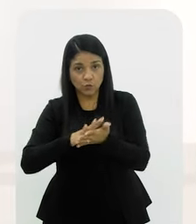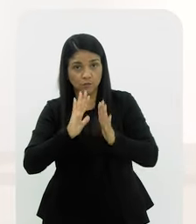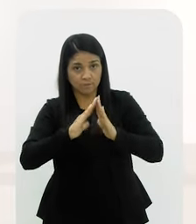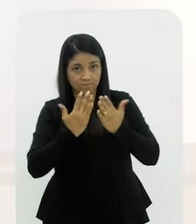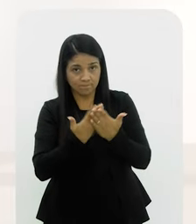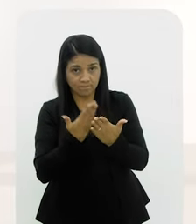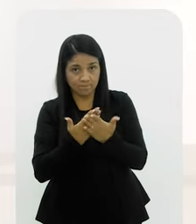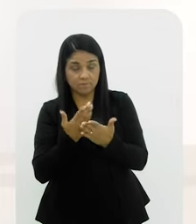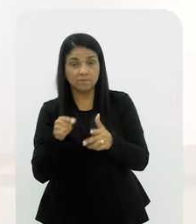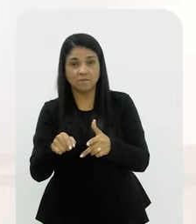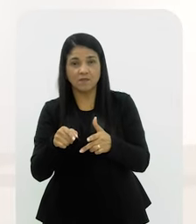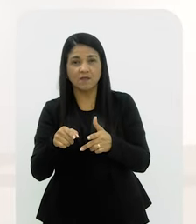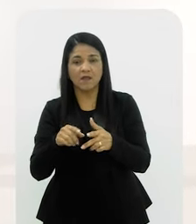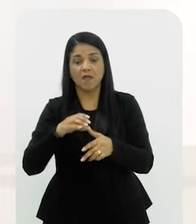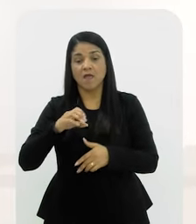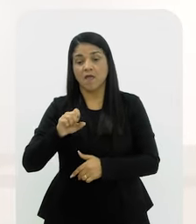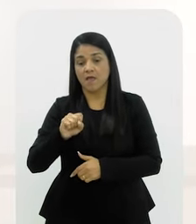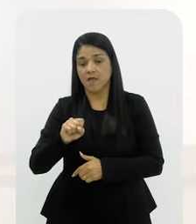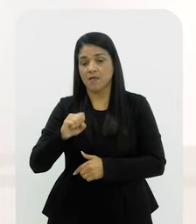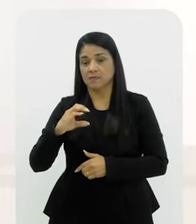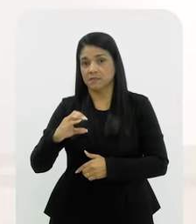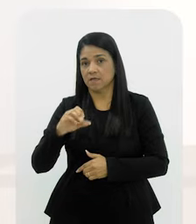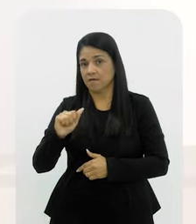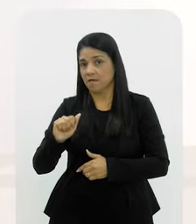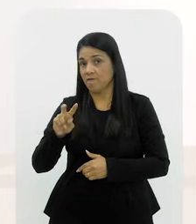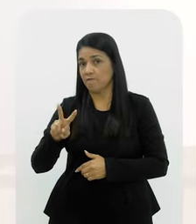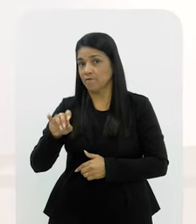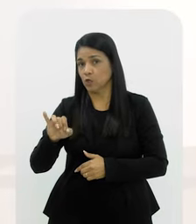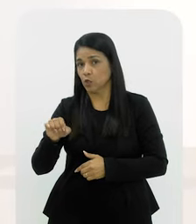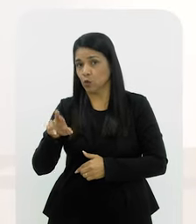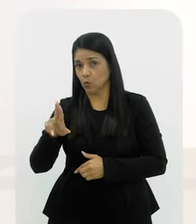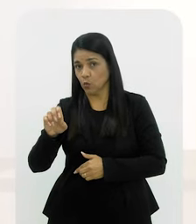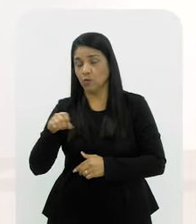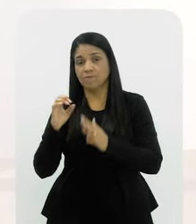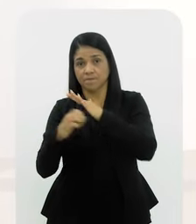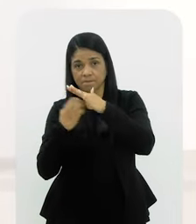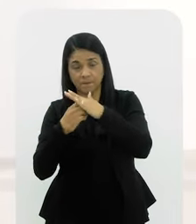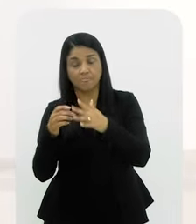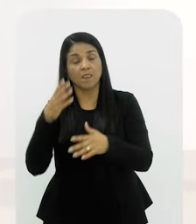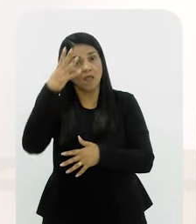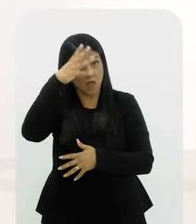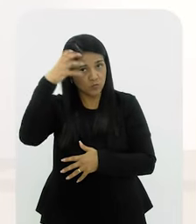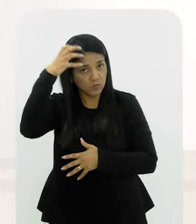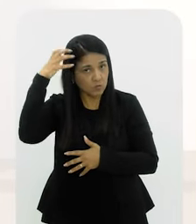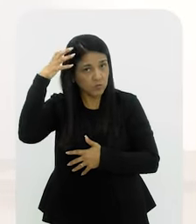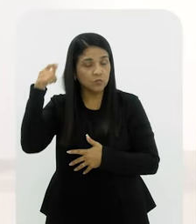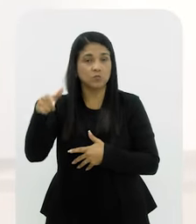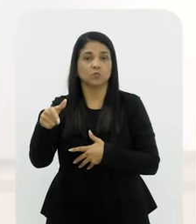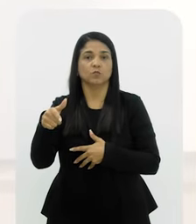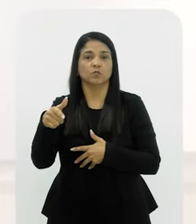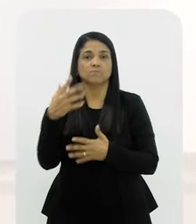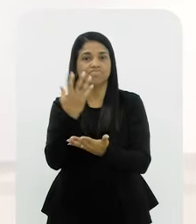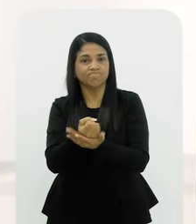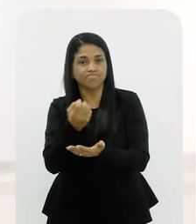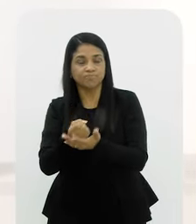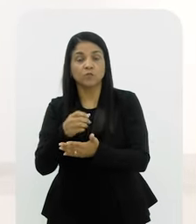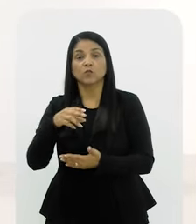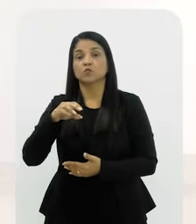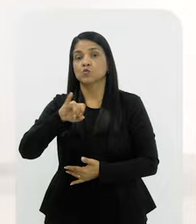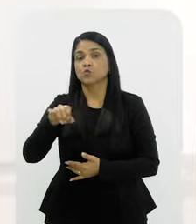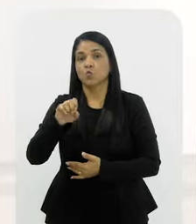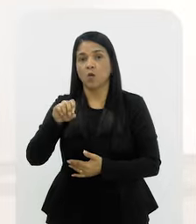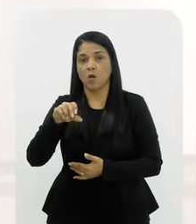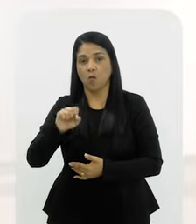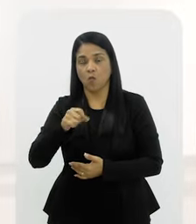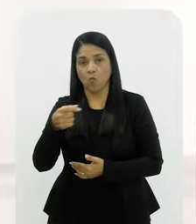era um disco que era produzido pela RCA Victor. Que onde era Alcione, era a